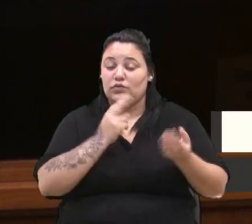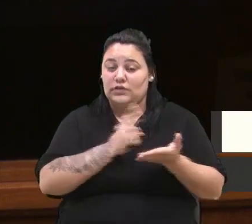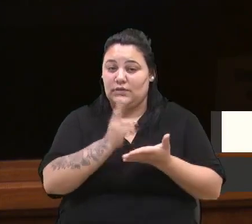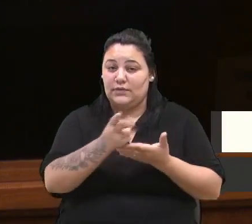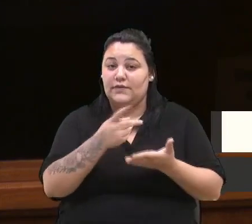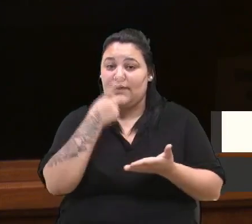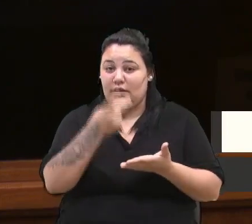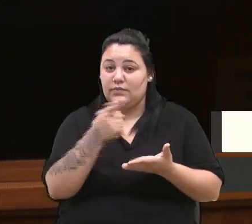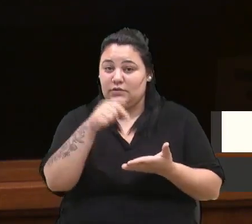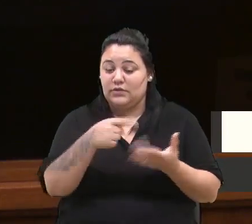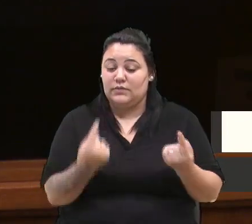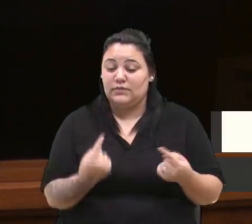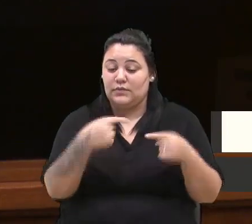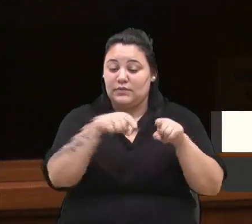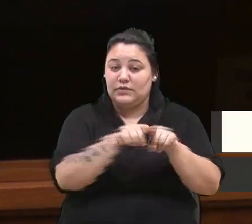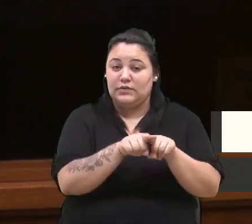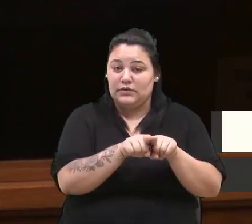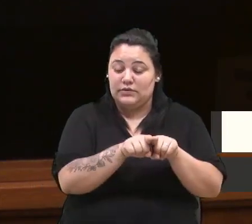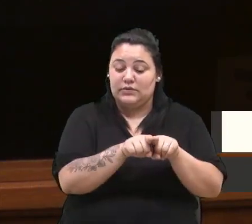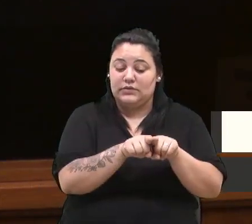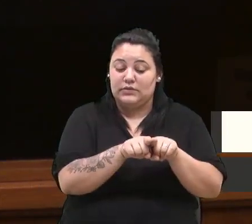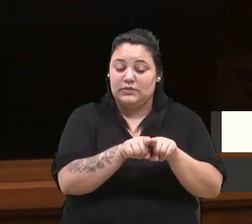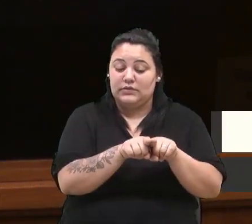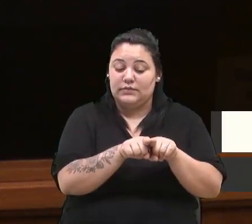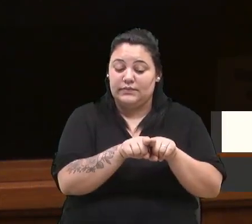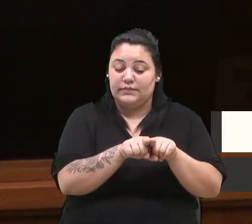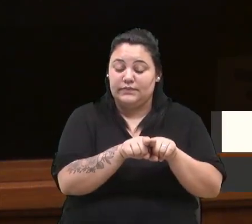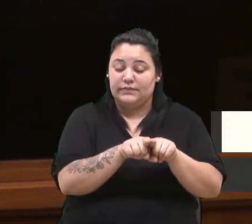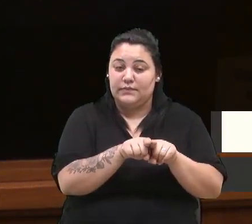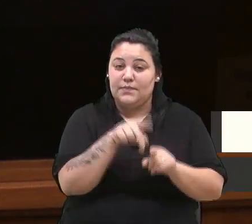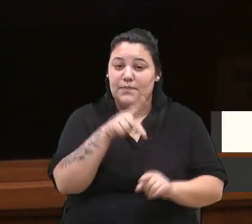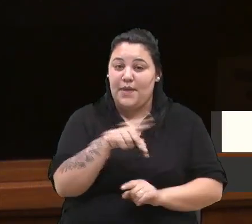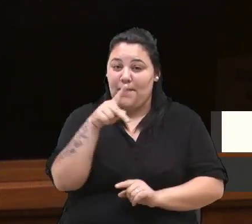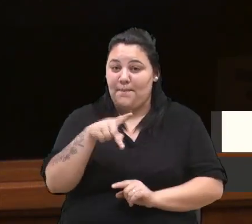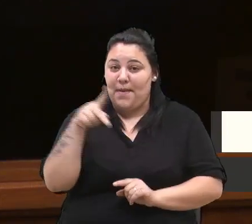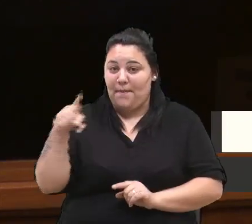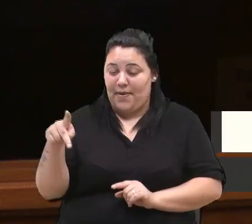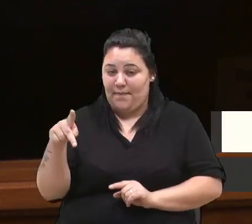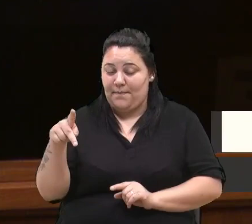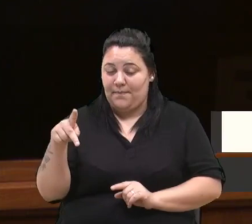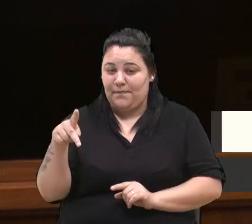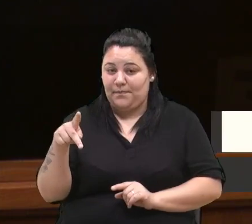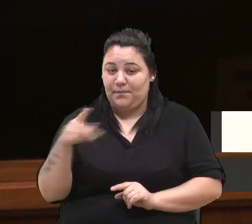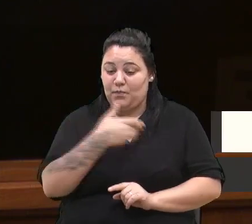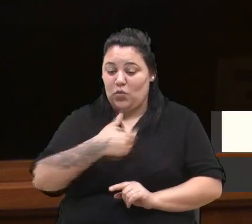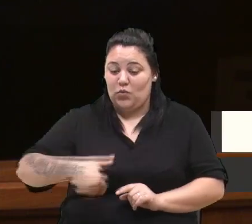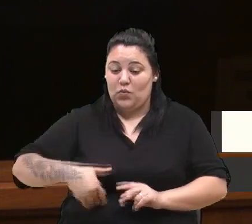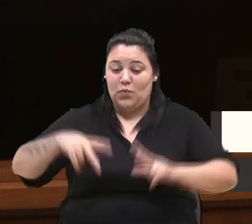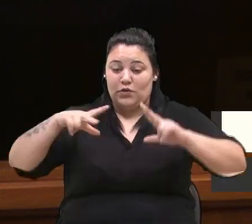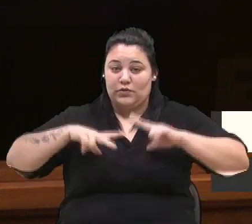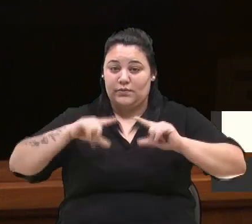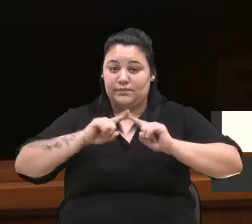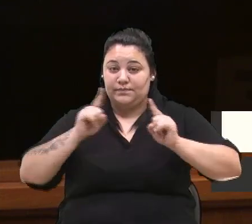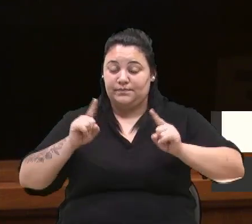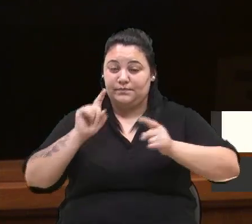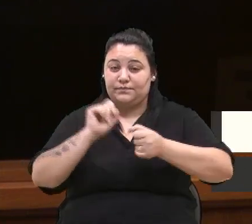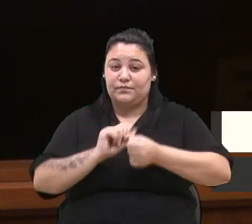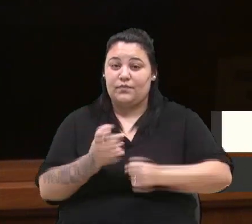uma parceria com a iniciativa privada, sim, mas que fosse feito de